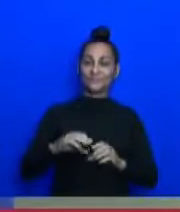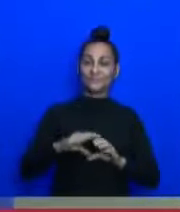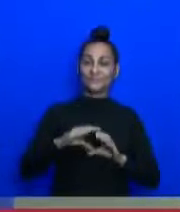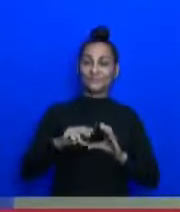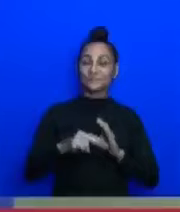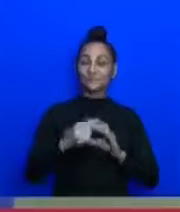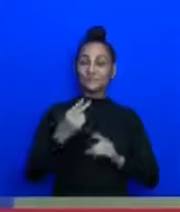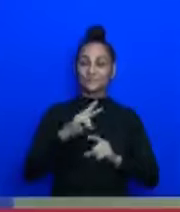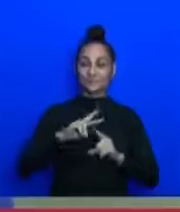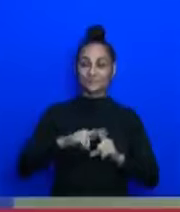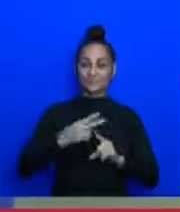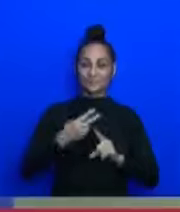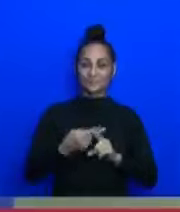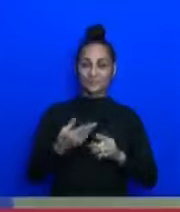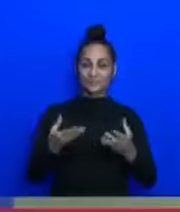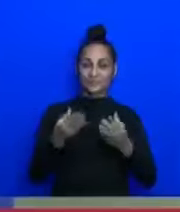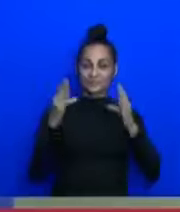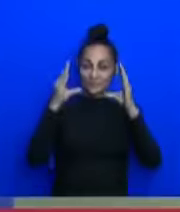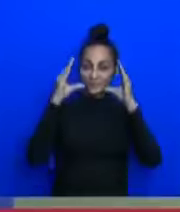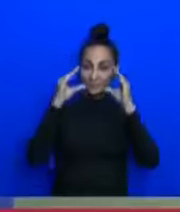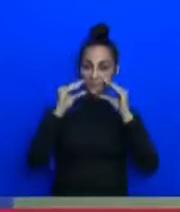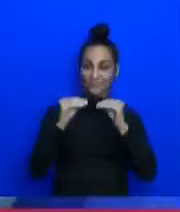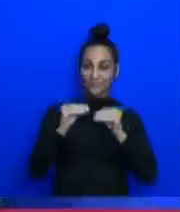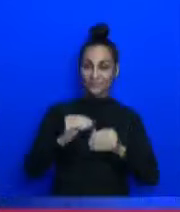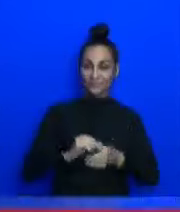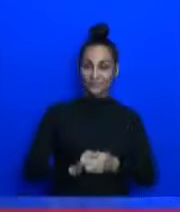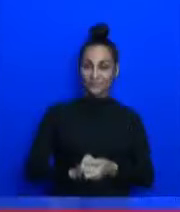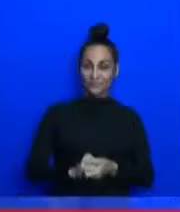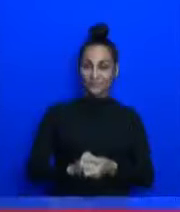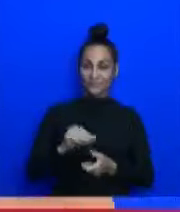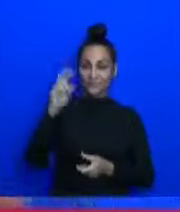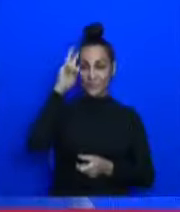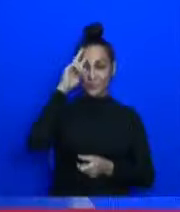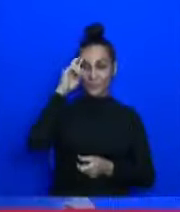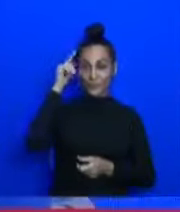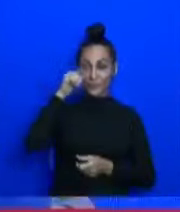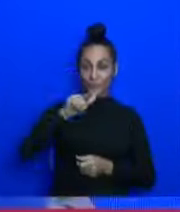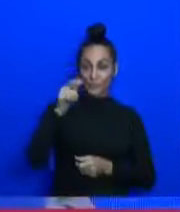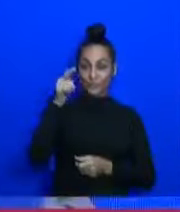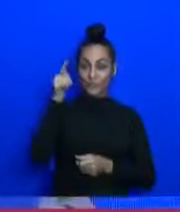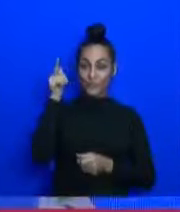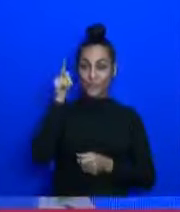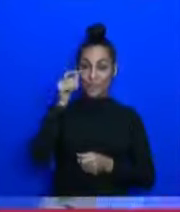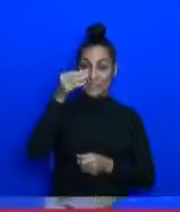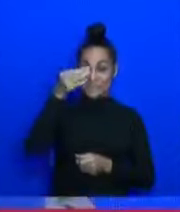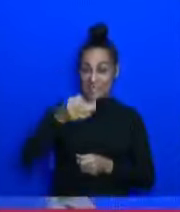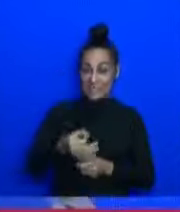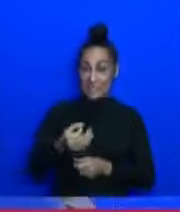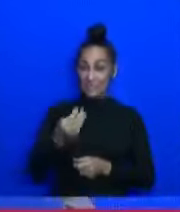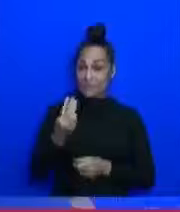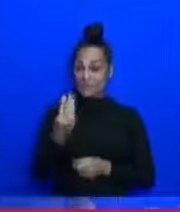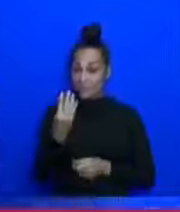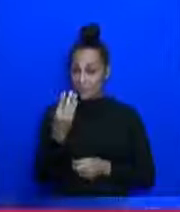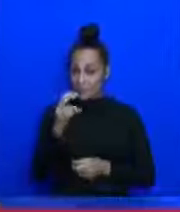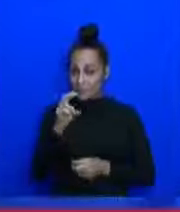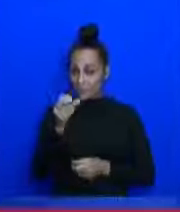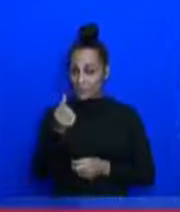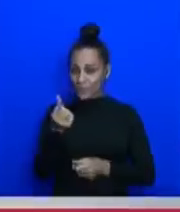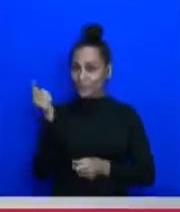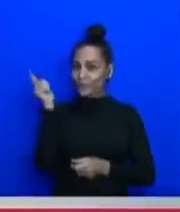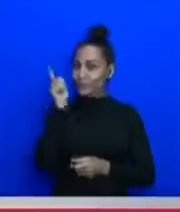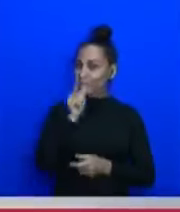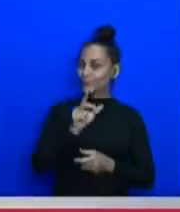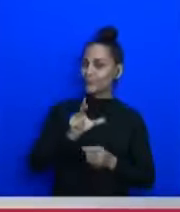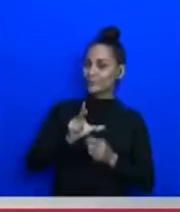segundo sorteio da dupla cena desta noite. Lembrando mais uma vez, se você acertar 3, 4, 5 ou 6 números, você